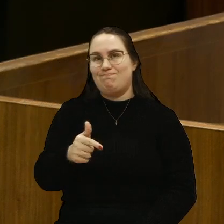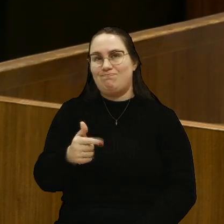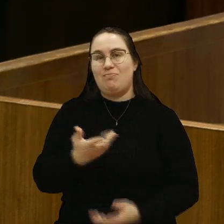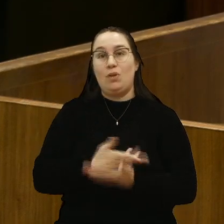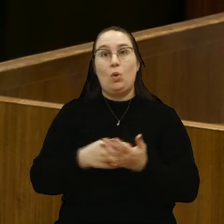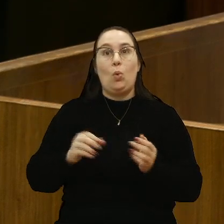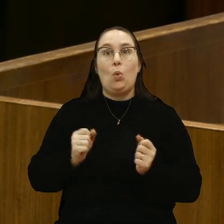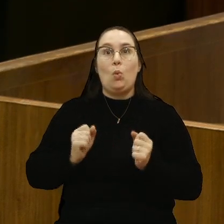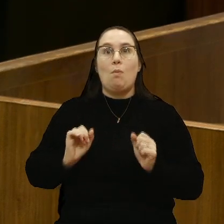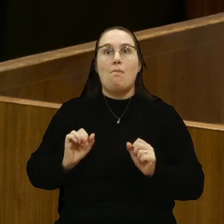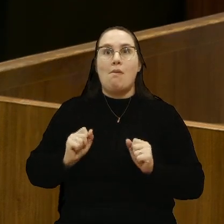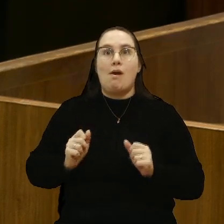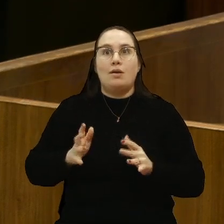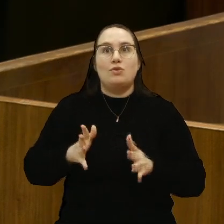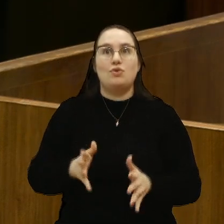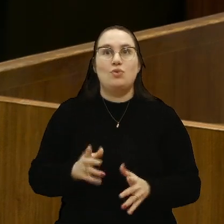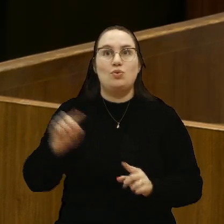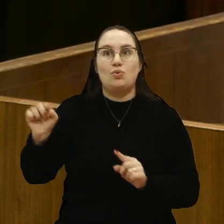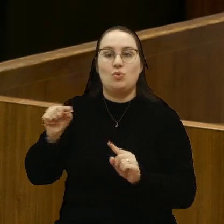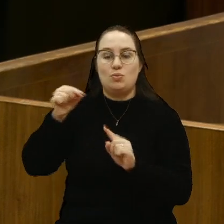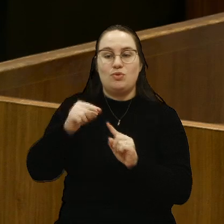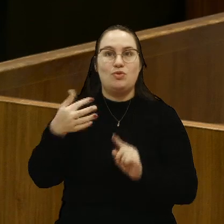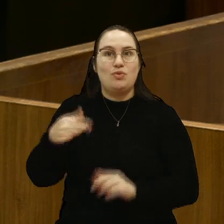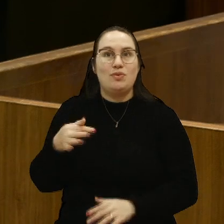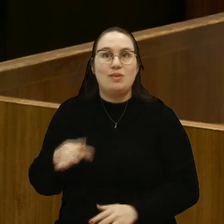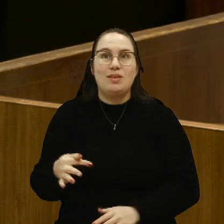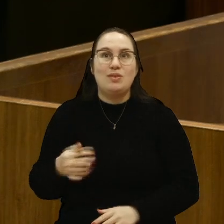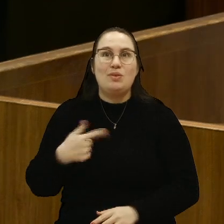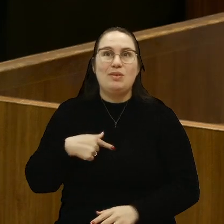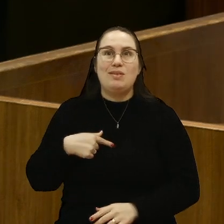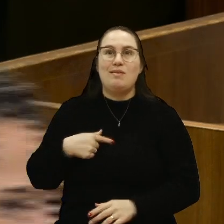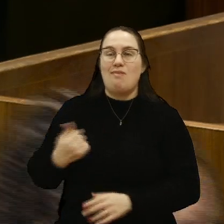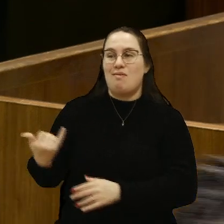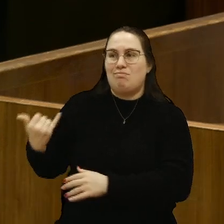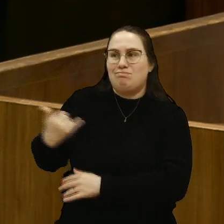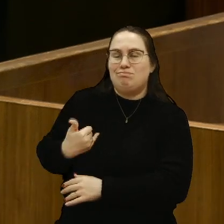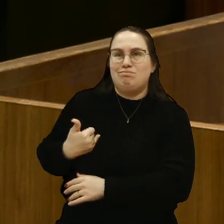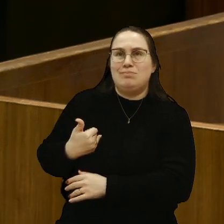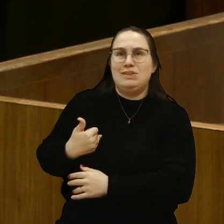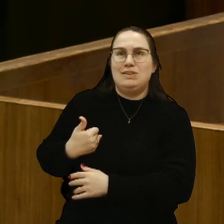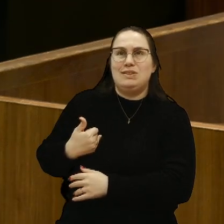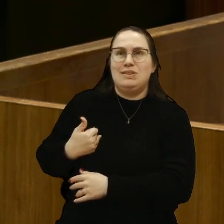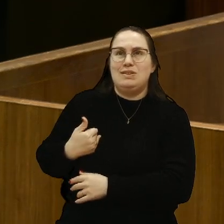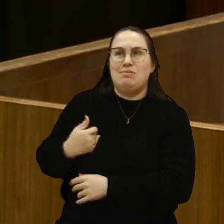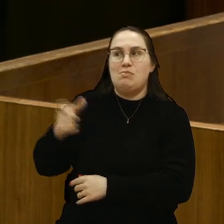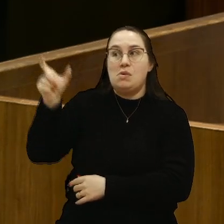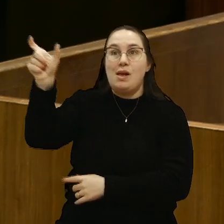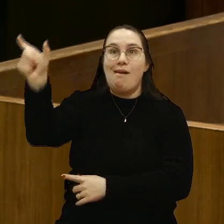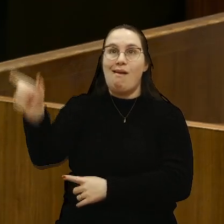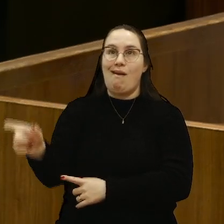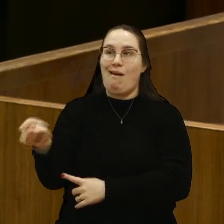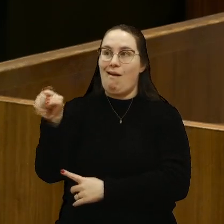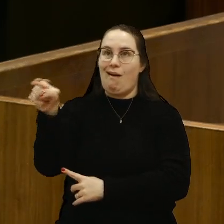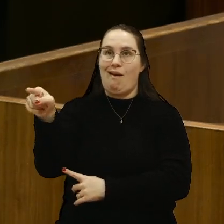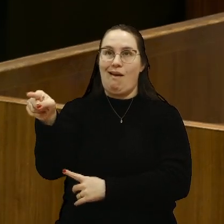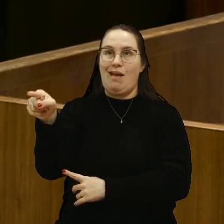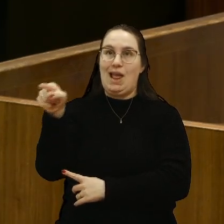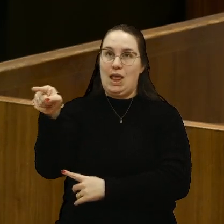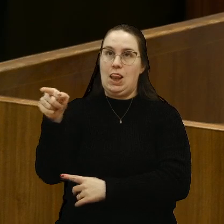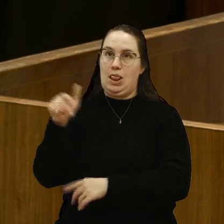que o animal tem pelo objetivo da dor que foi a ferida por alguém. Esse alguém é um